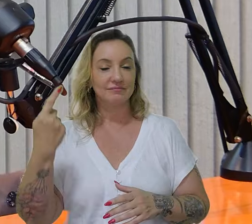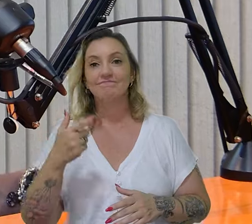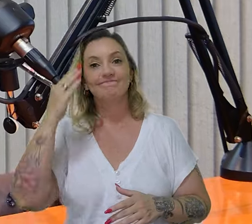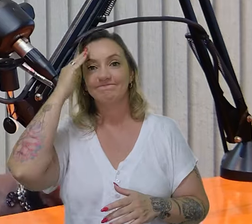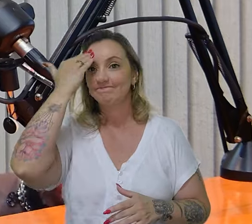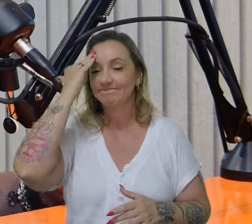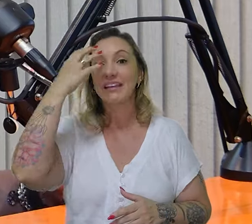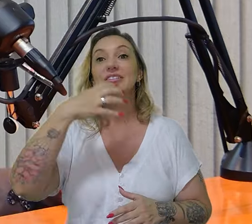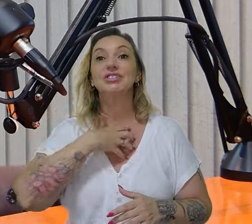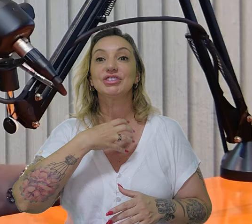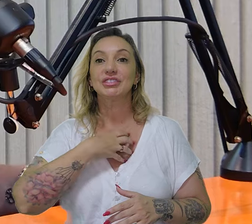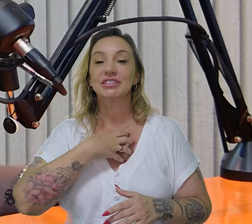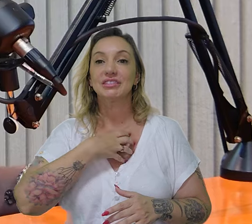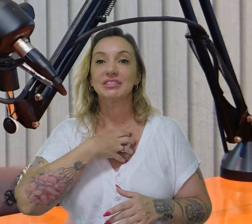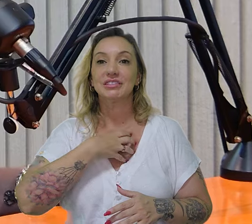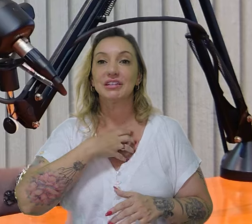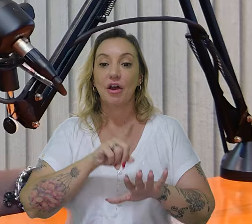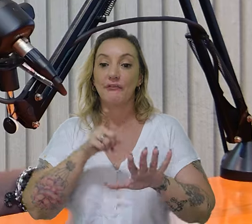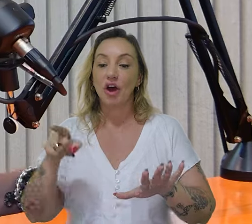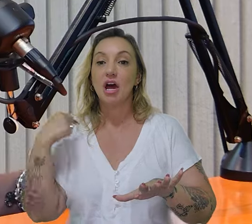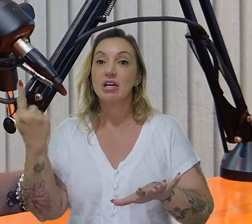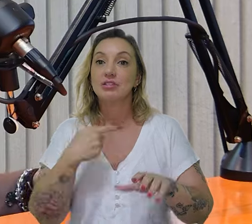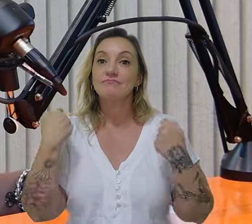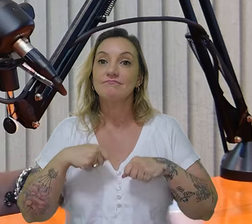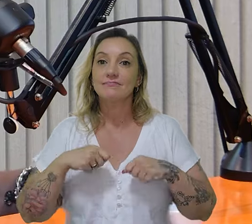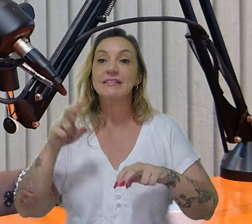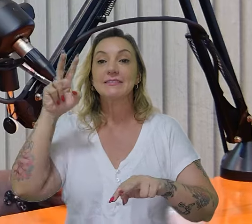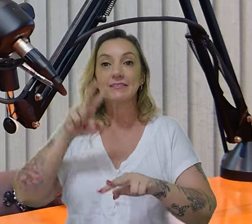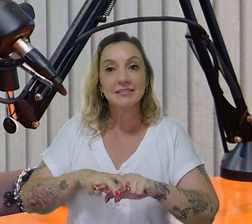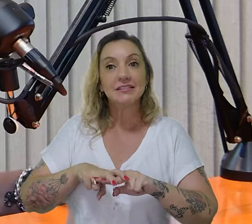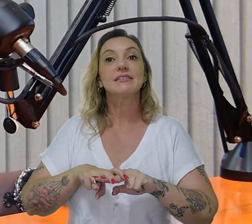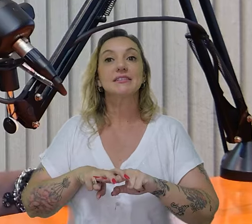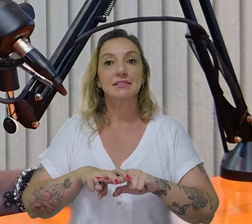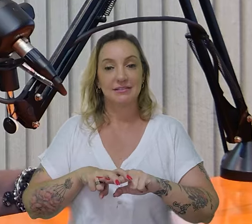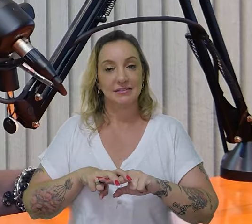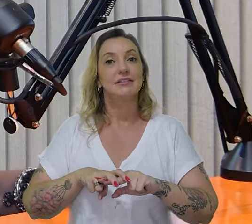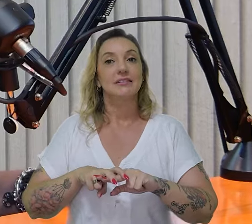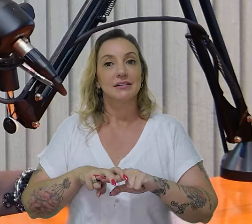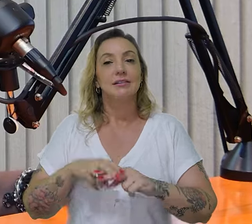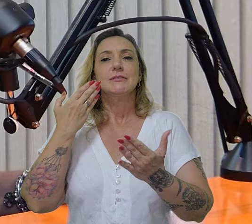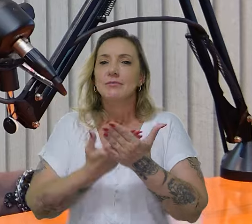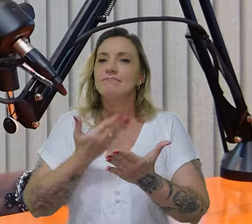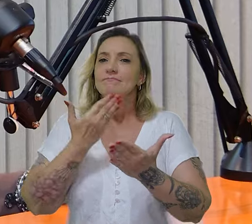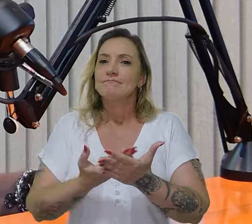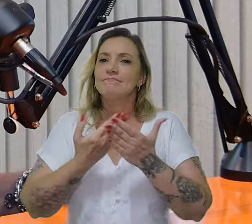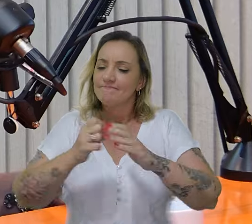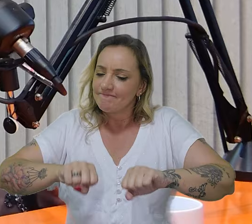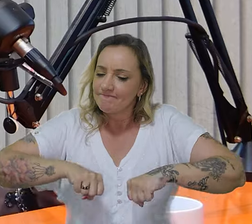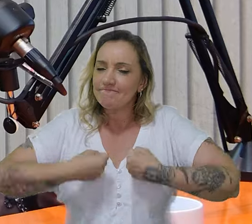entender que o jeitinho tem que ser a exceção e que a gente precisa ó sentar bumbum na cadeira estudar